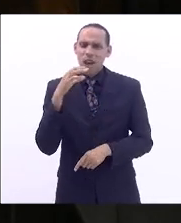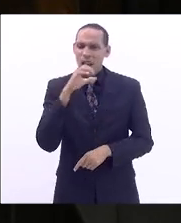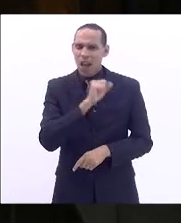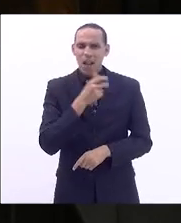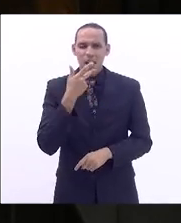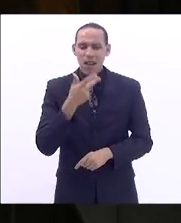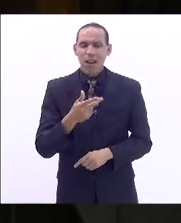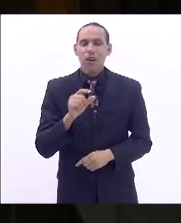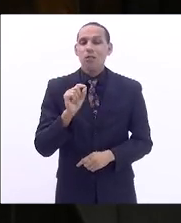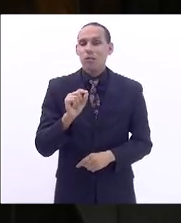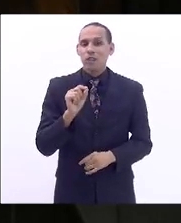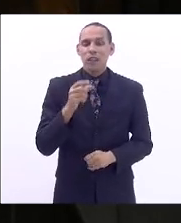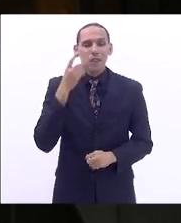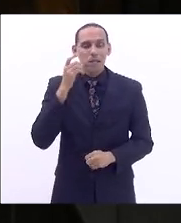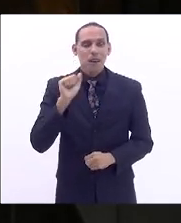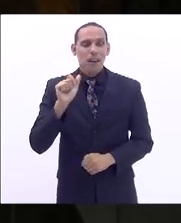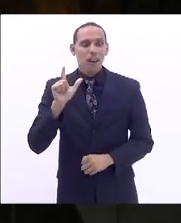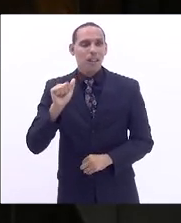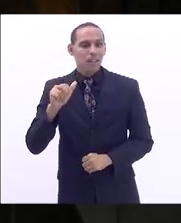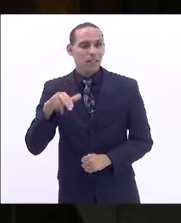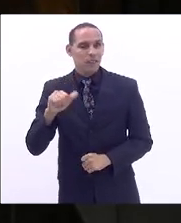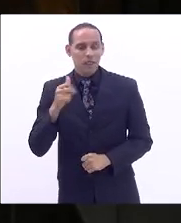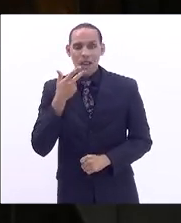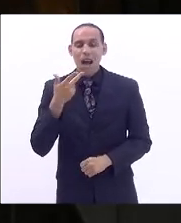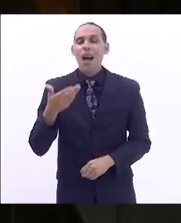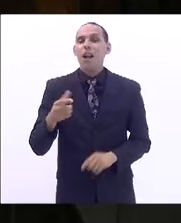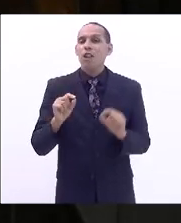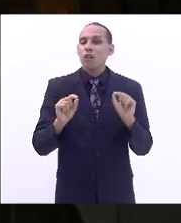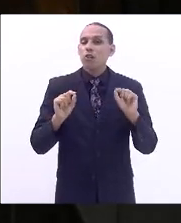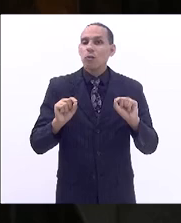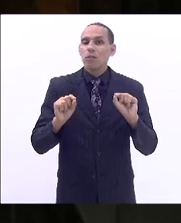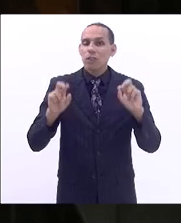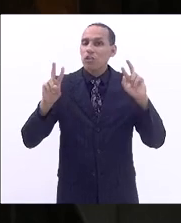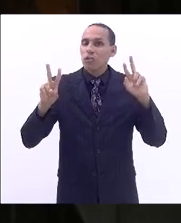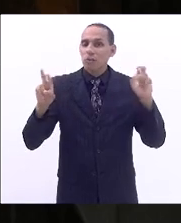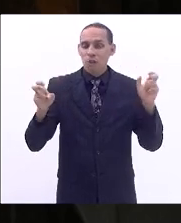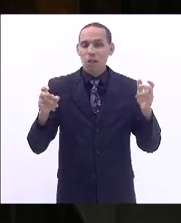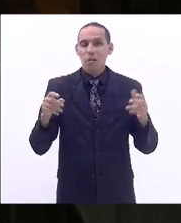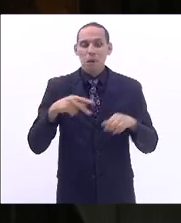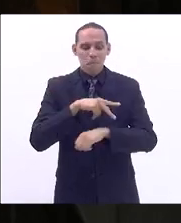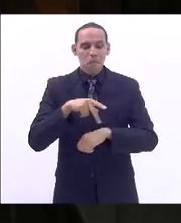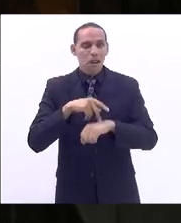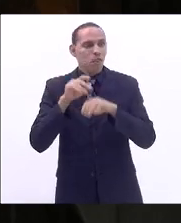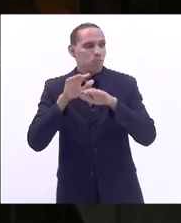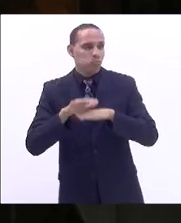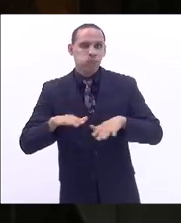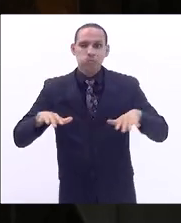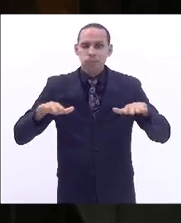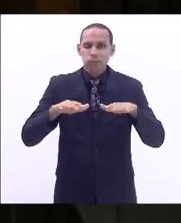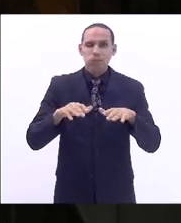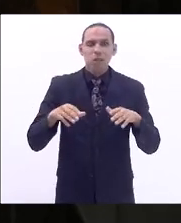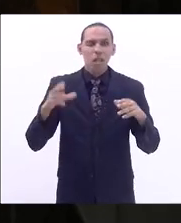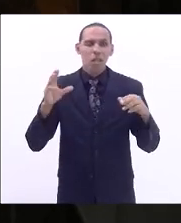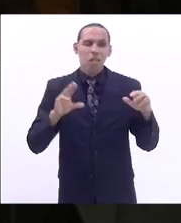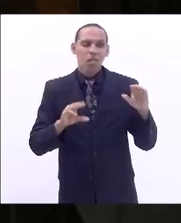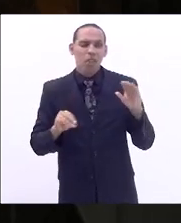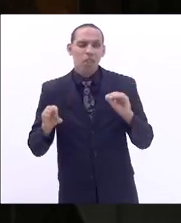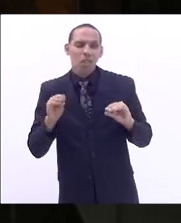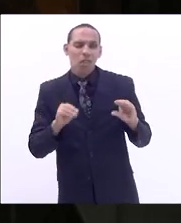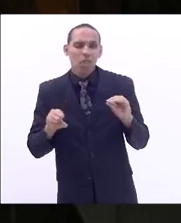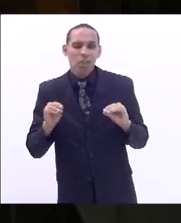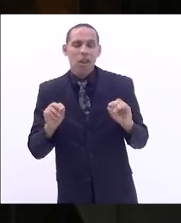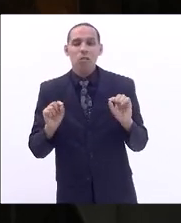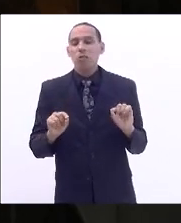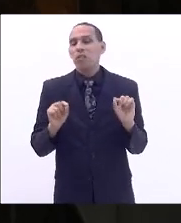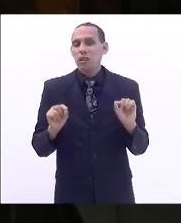rápida deputada na Passos eu vim aqui falar hoje sobre justamente o que no país inteiro estão mimimi mimimi mimimi